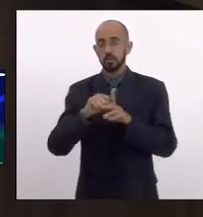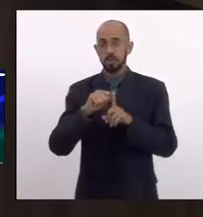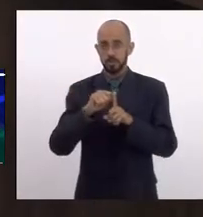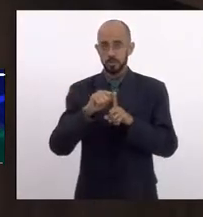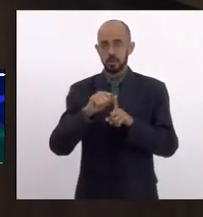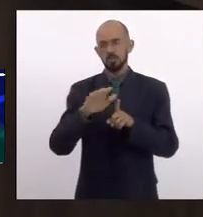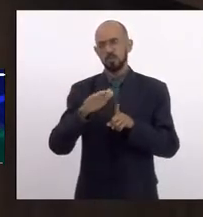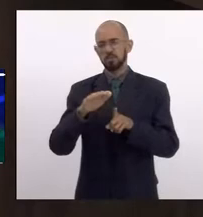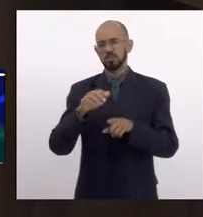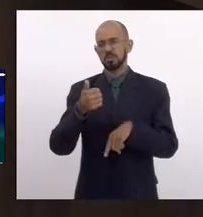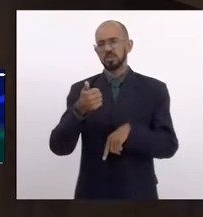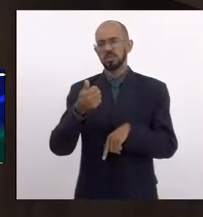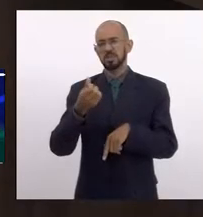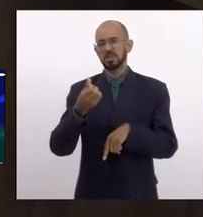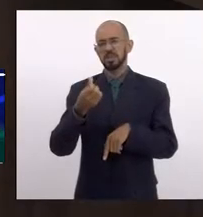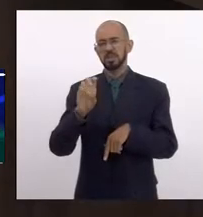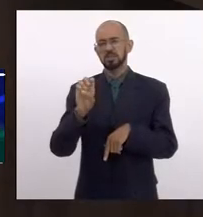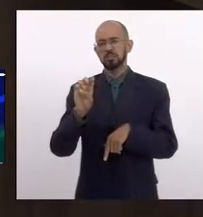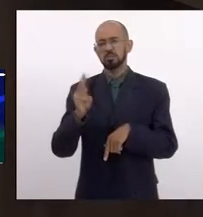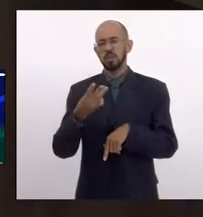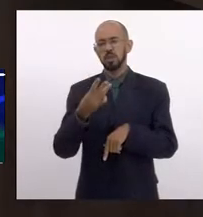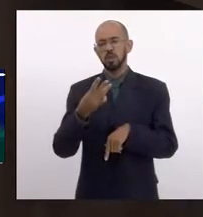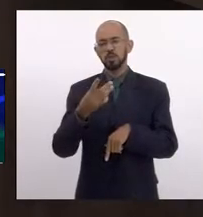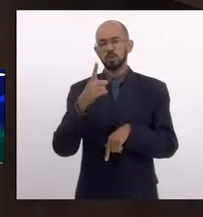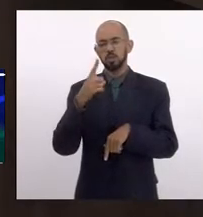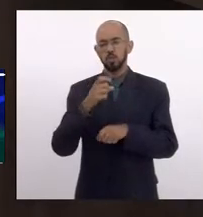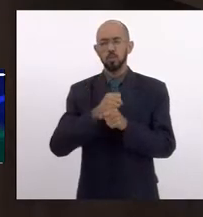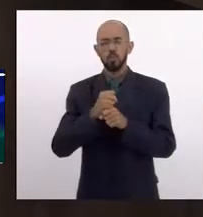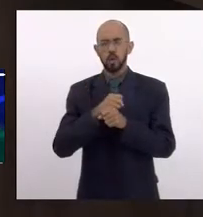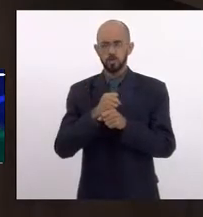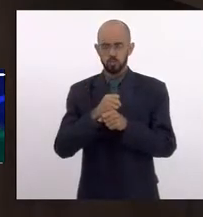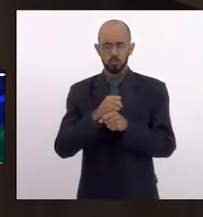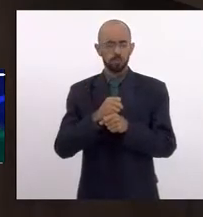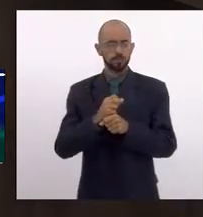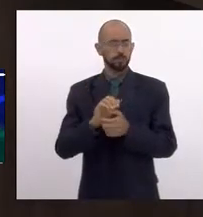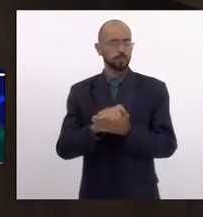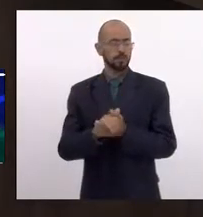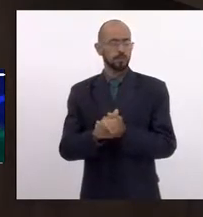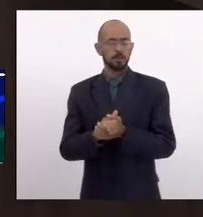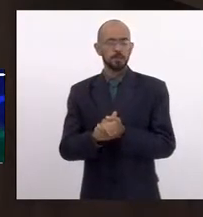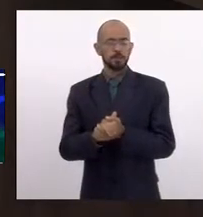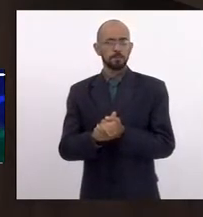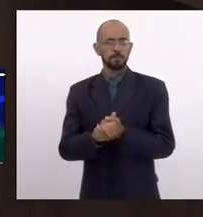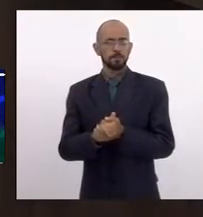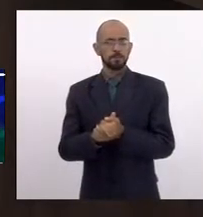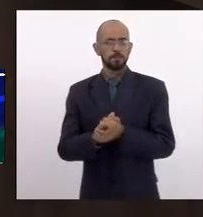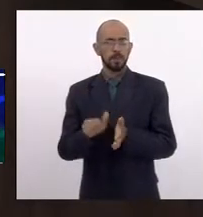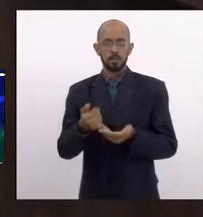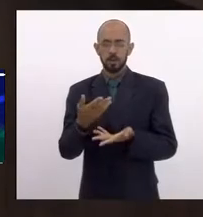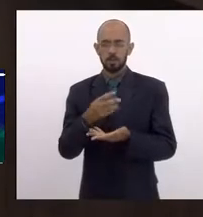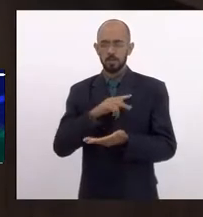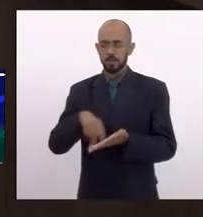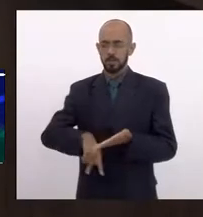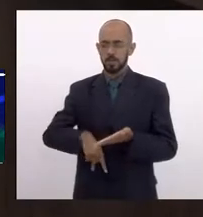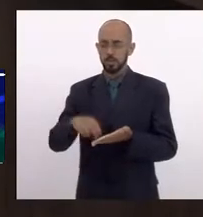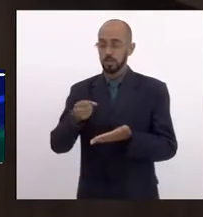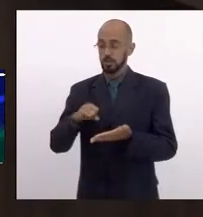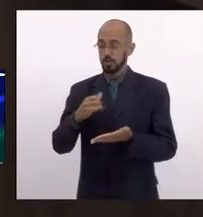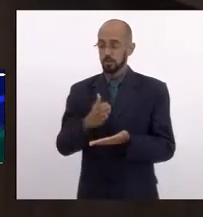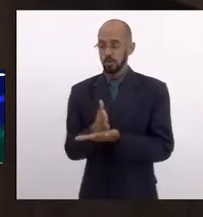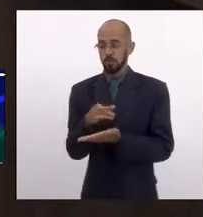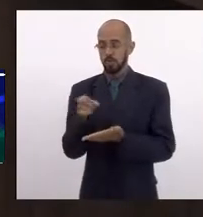16 milhões de um filme por ano então seu presidente esse projeto de lei se aprovado